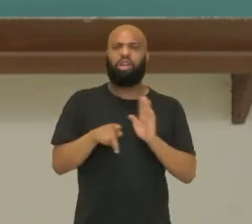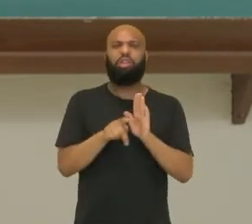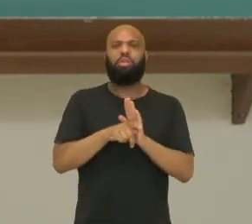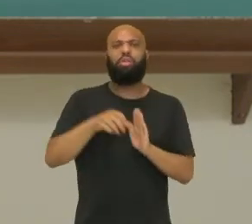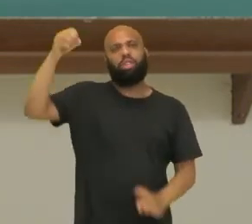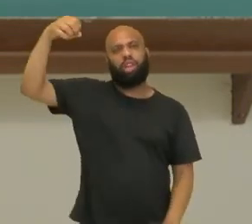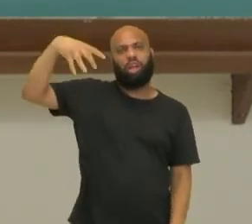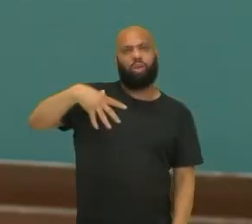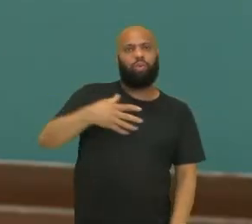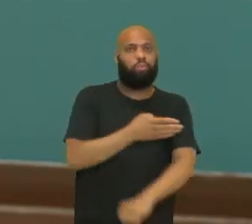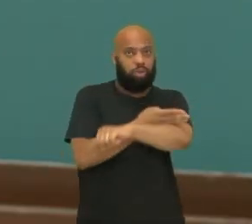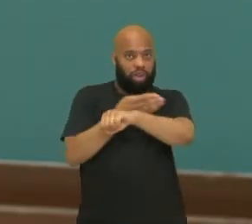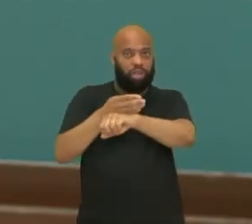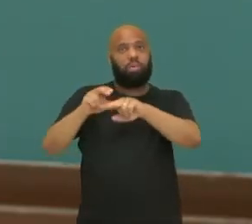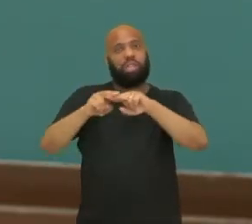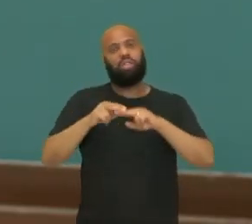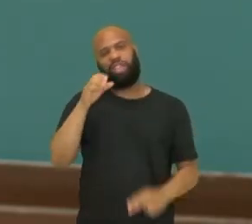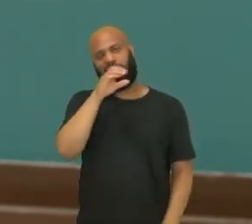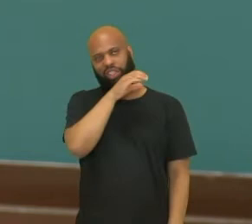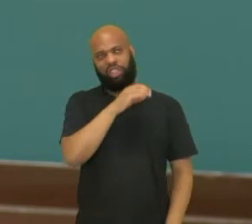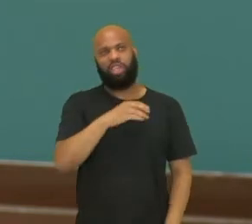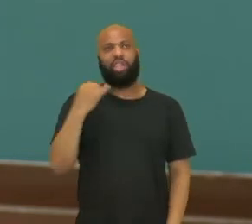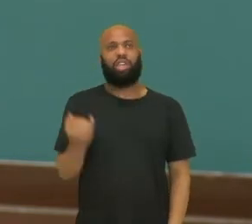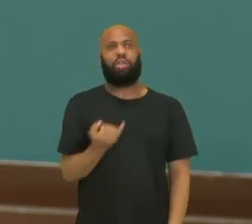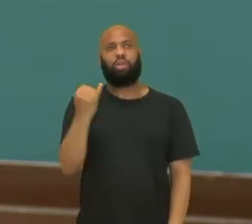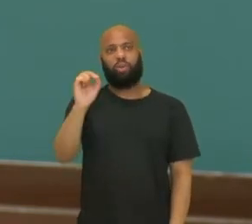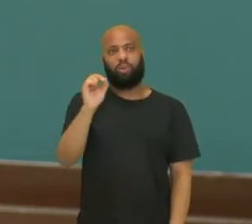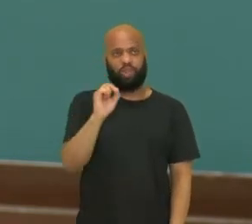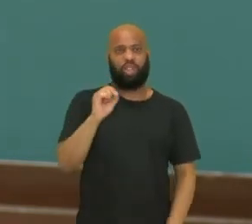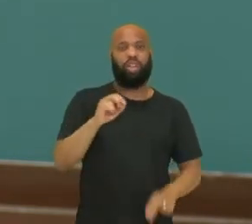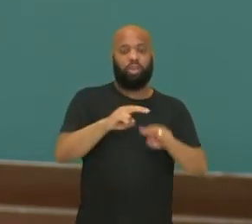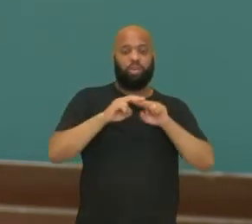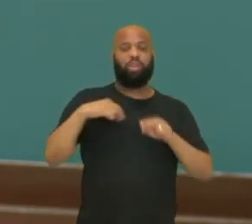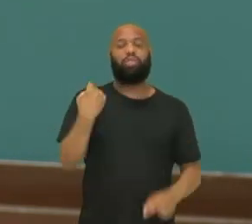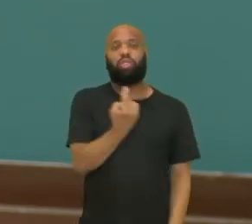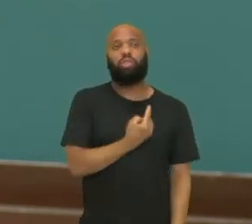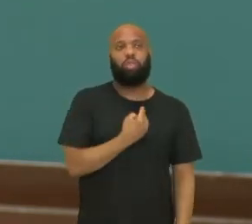esquenta. Então, pessoal, não esqueça. Por isso que nós